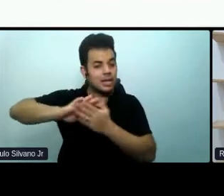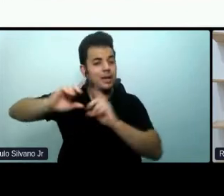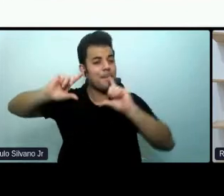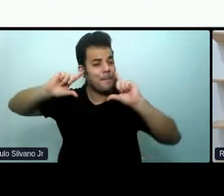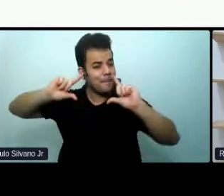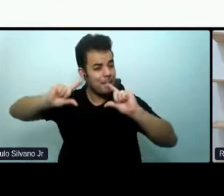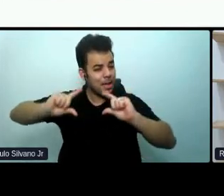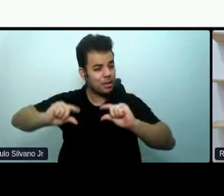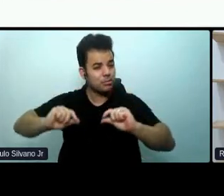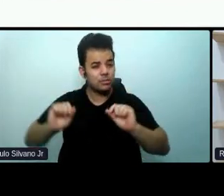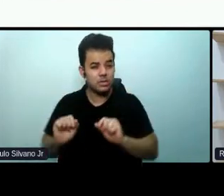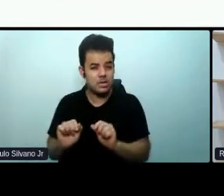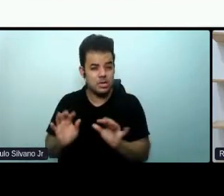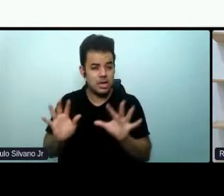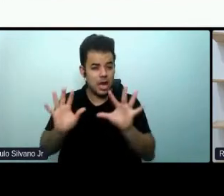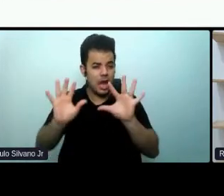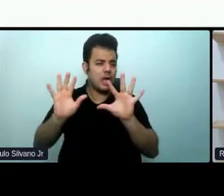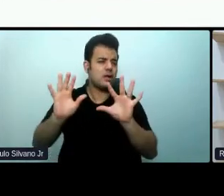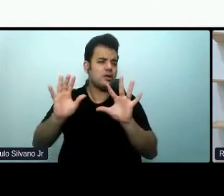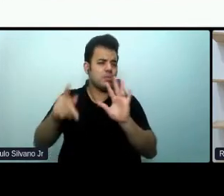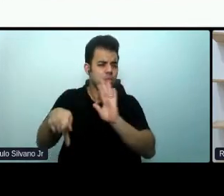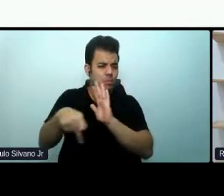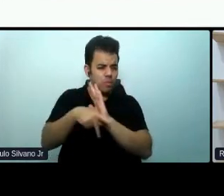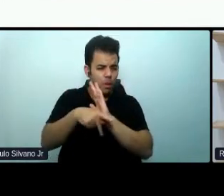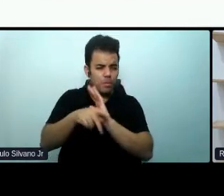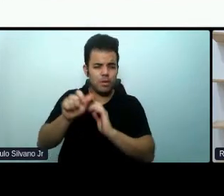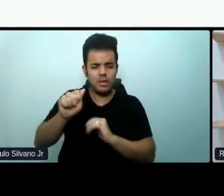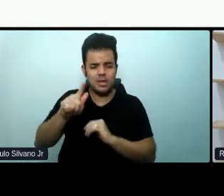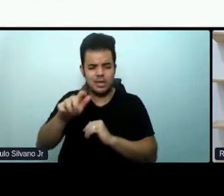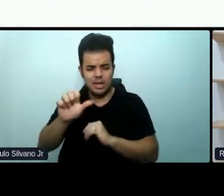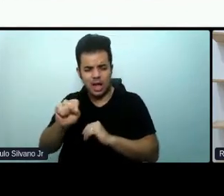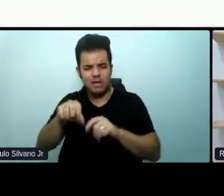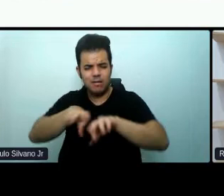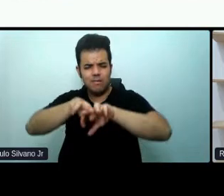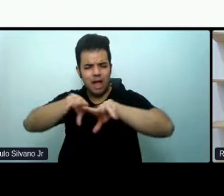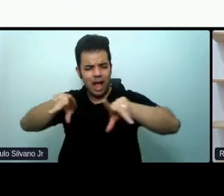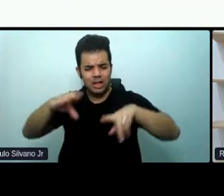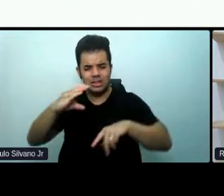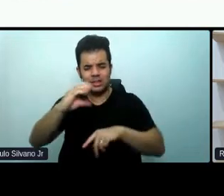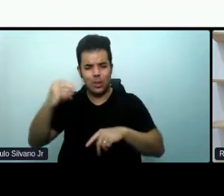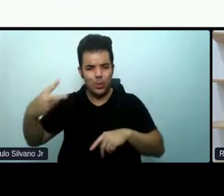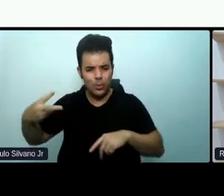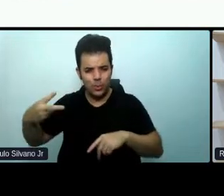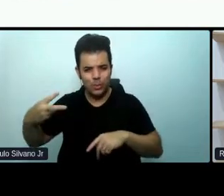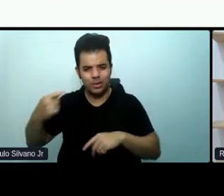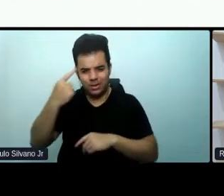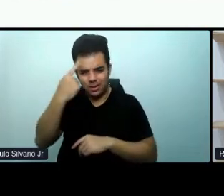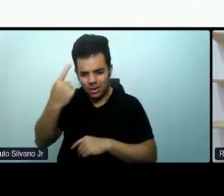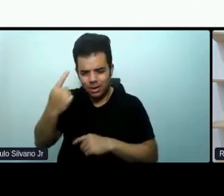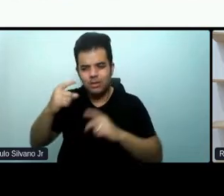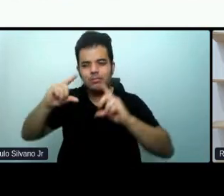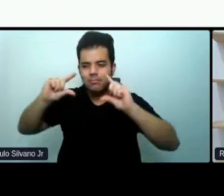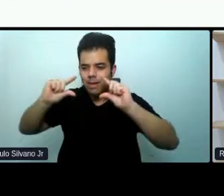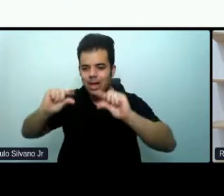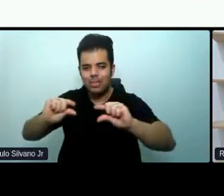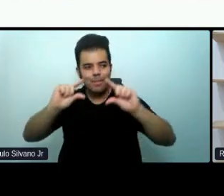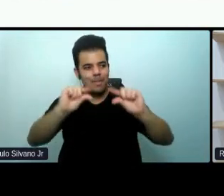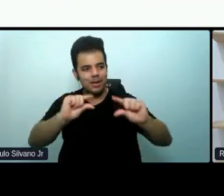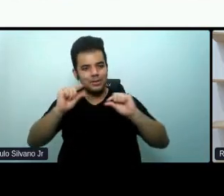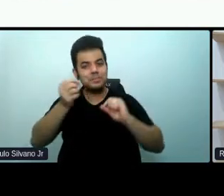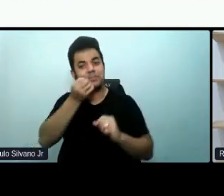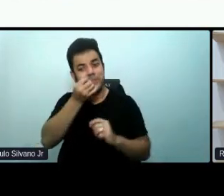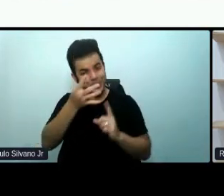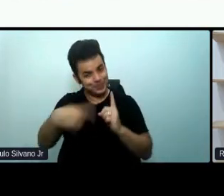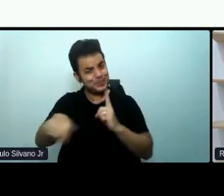poluição, menos muita coisa, né? Então, é uma coisa boa. Como eu